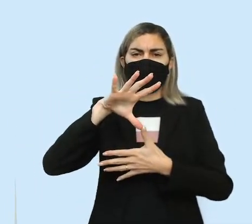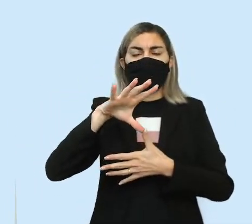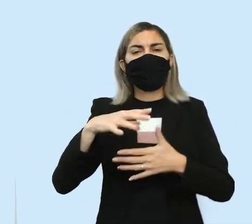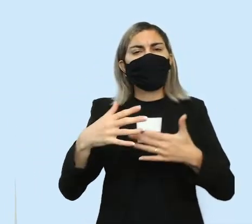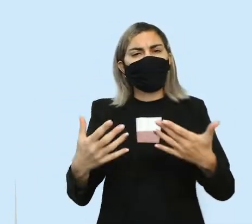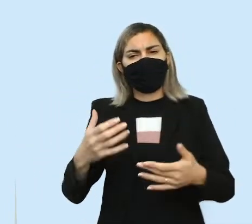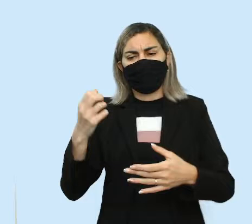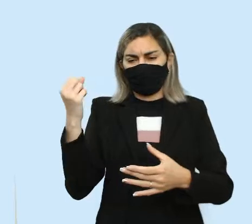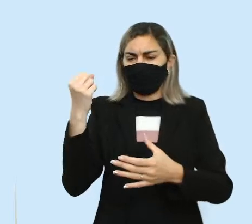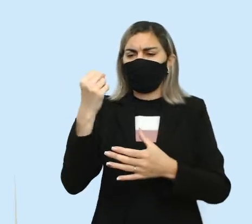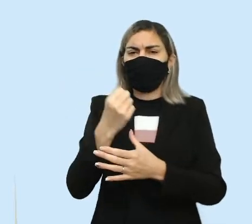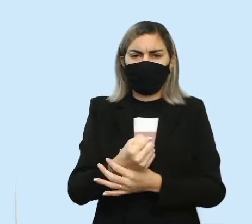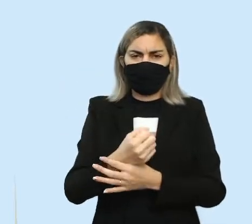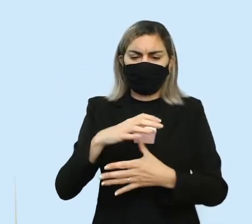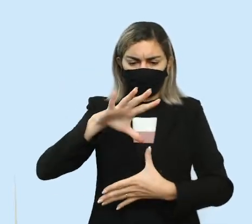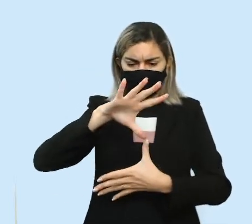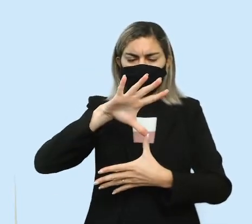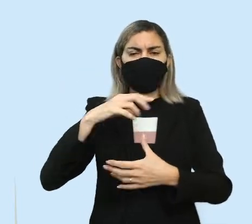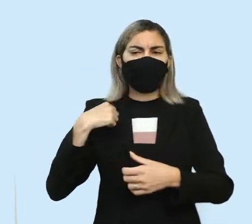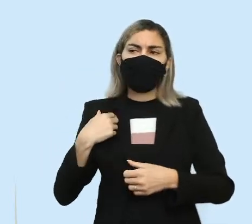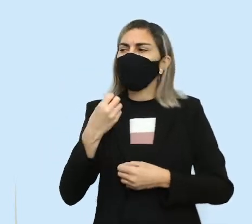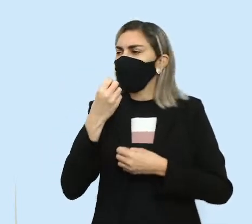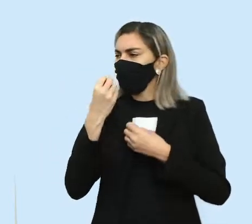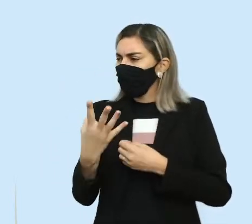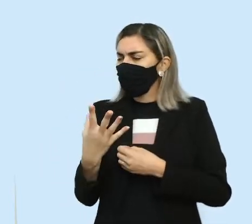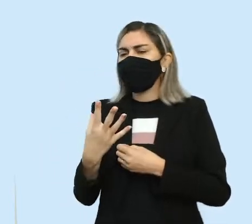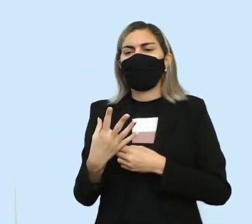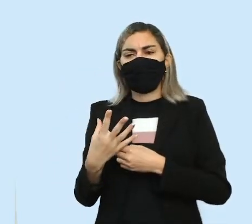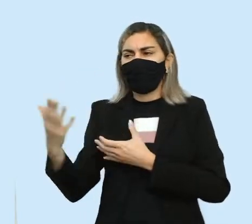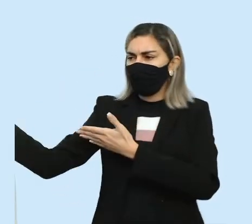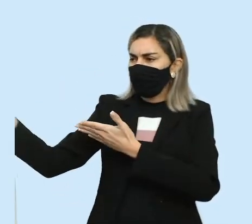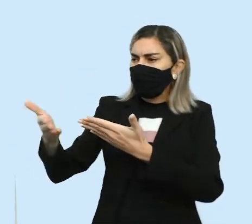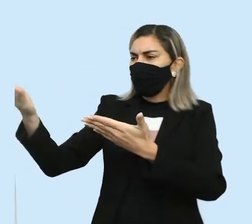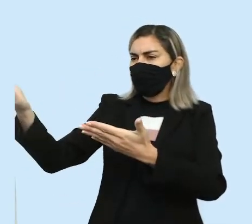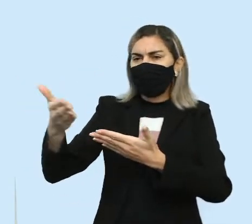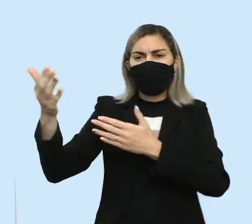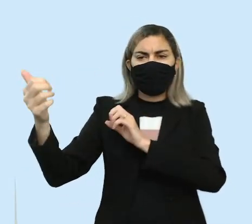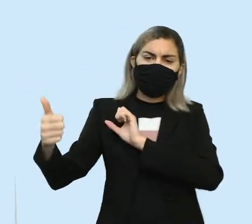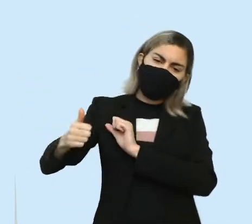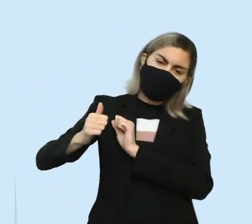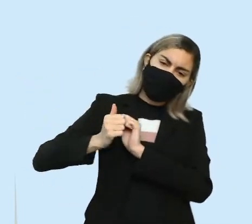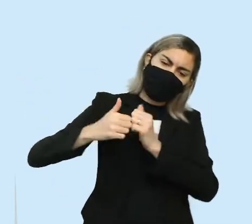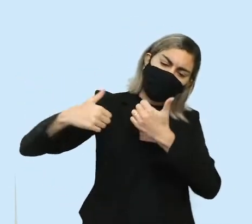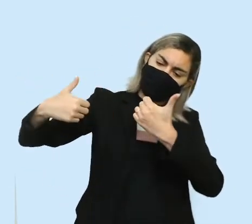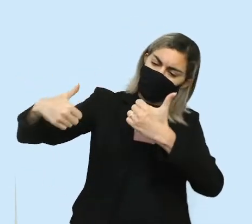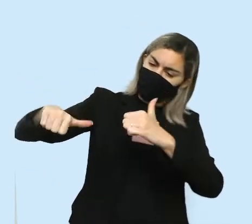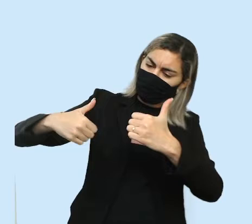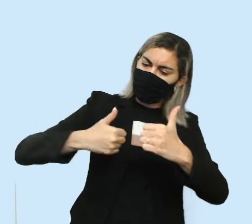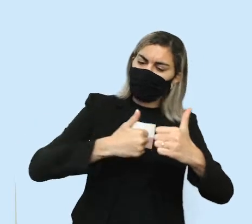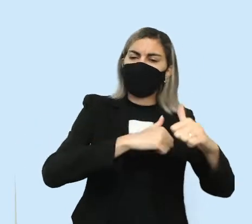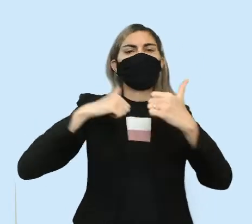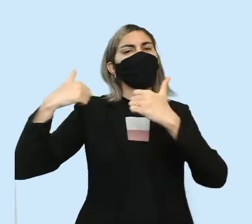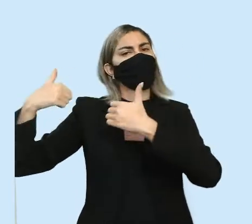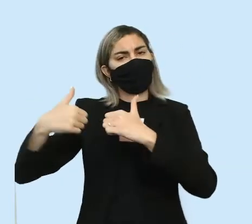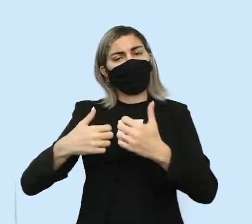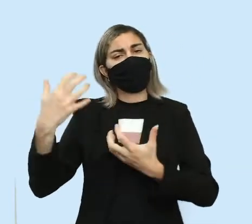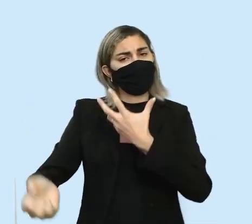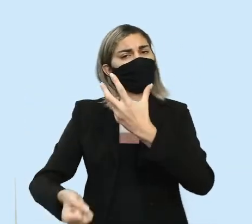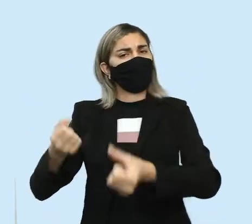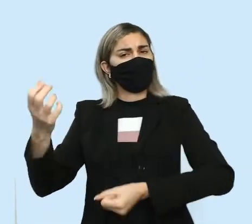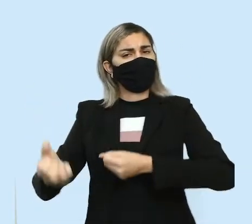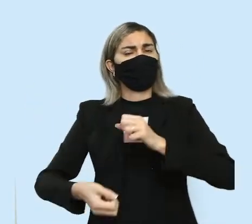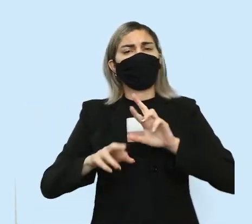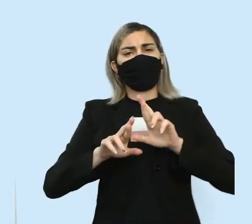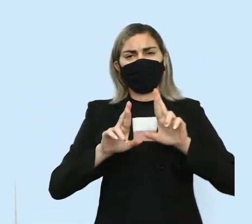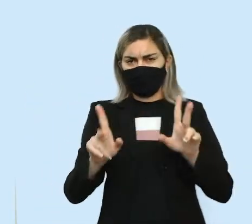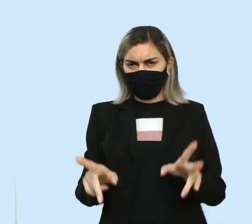aí o Abraão, ele traz essa boa nova, convida as pessoas a o acompanhar e as pessoas topam. Sendo que, diferentemente